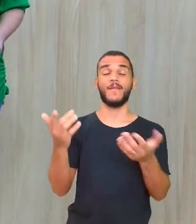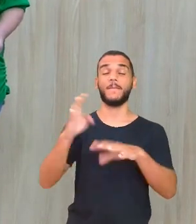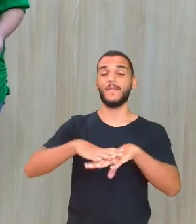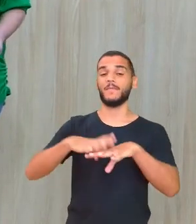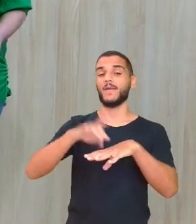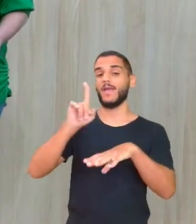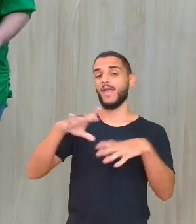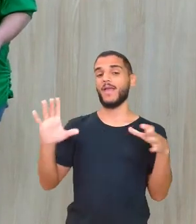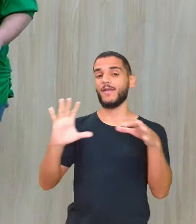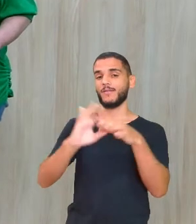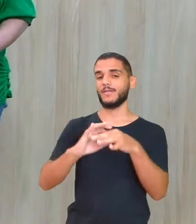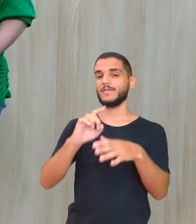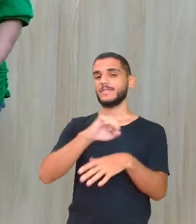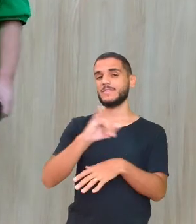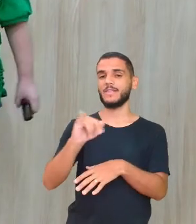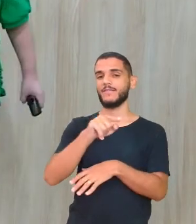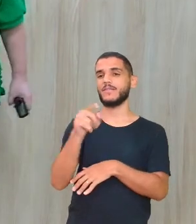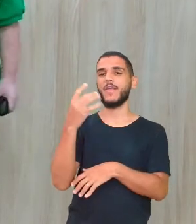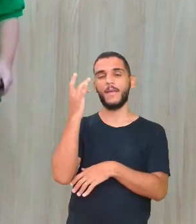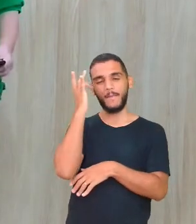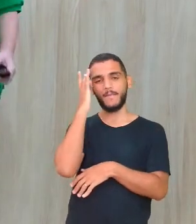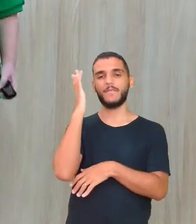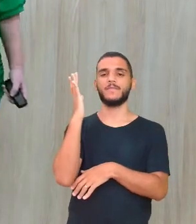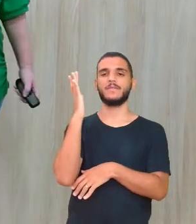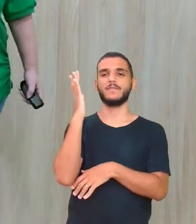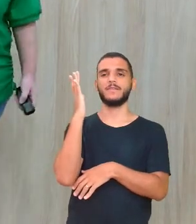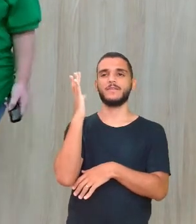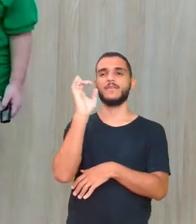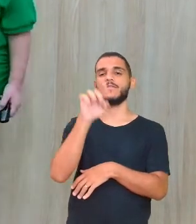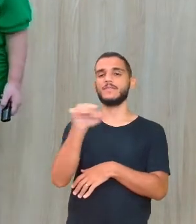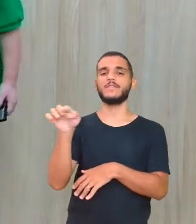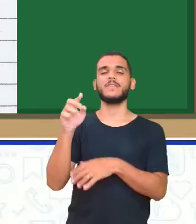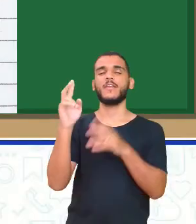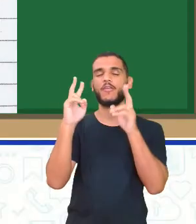fica. Isso eu garanto. Eita, o próximo.